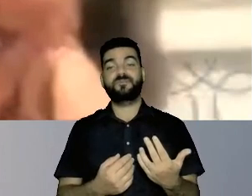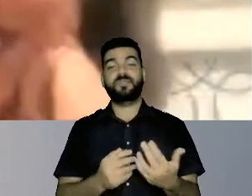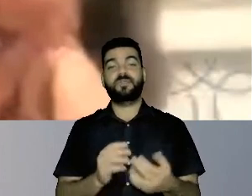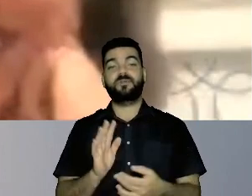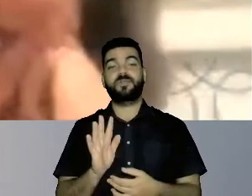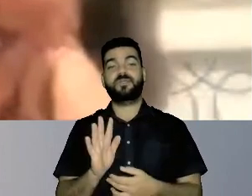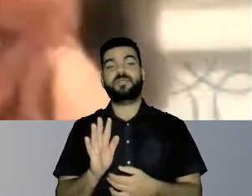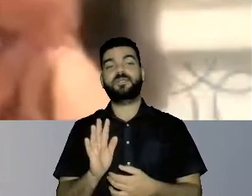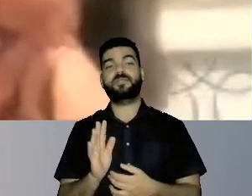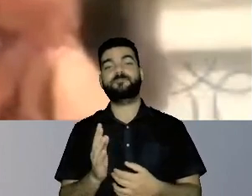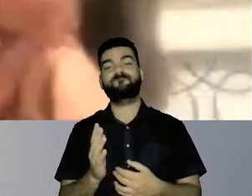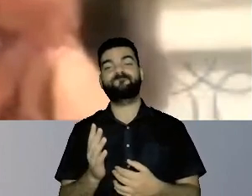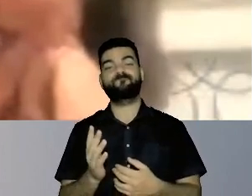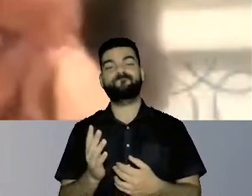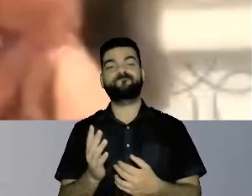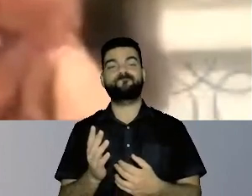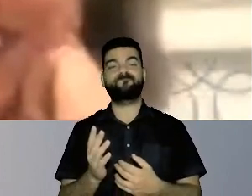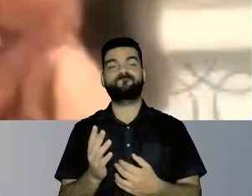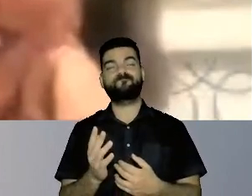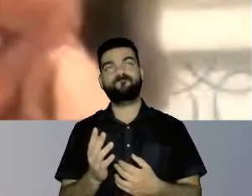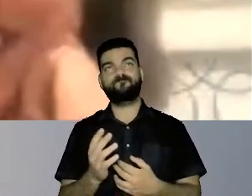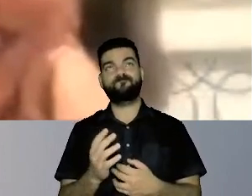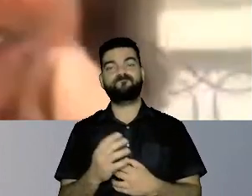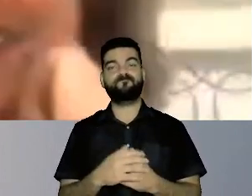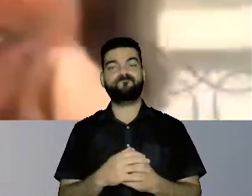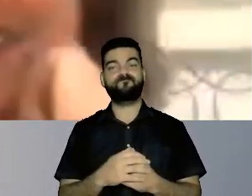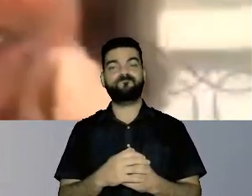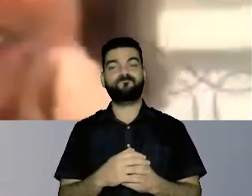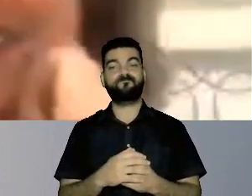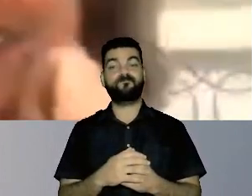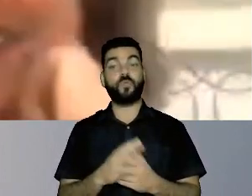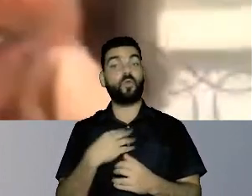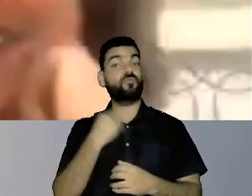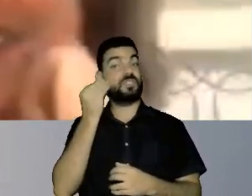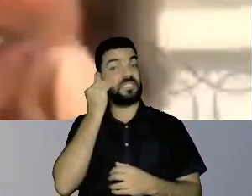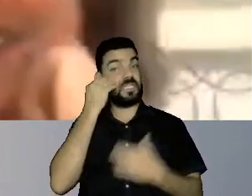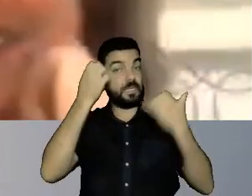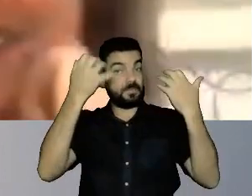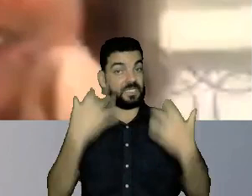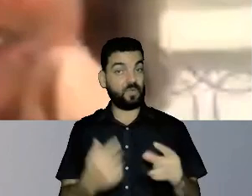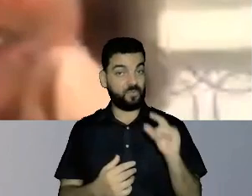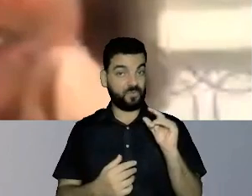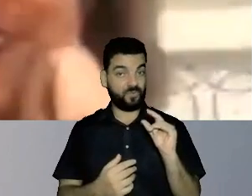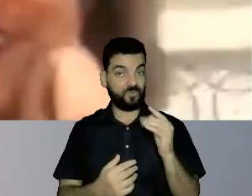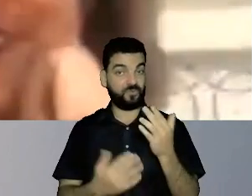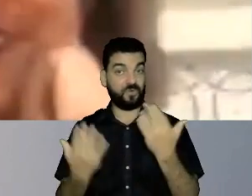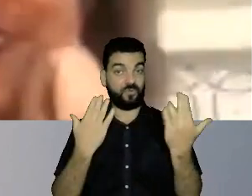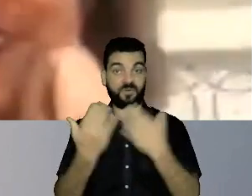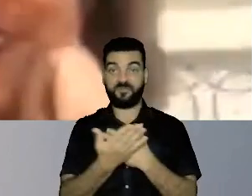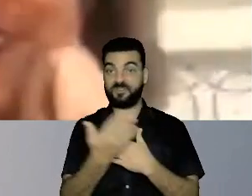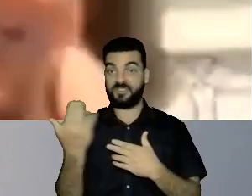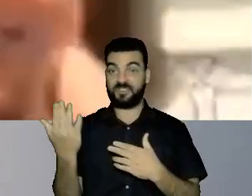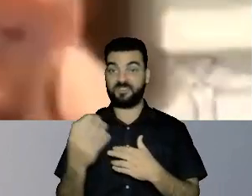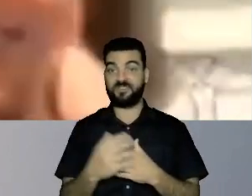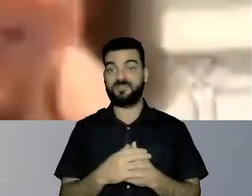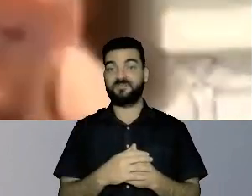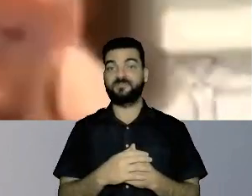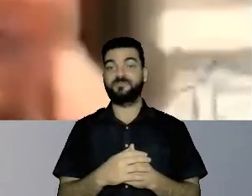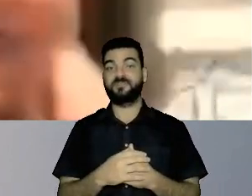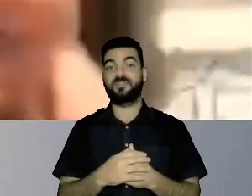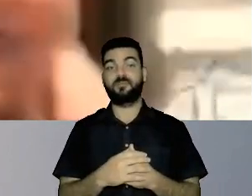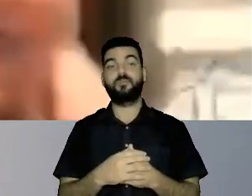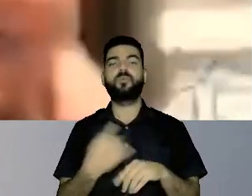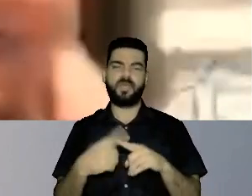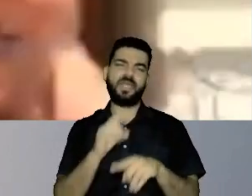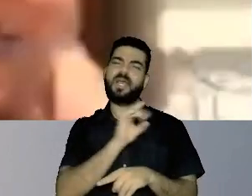né, falar sobre esse assunto e, ao mesmo tempo, bastante instigante. Então, espero aqui